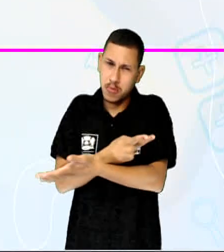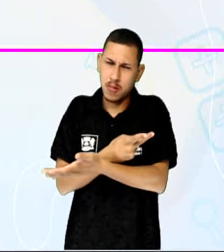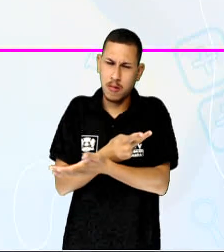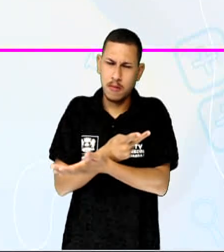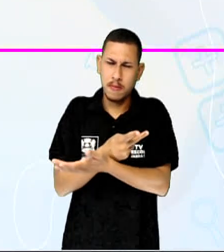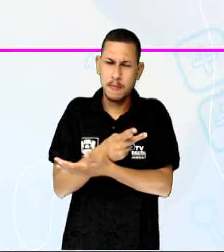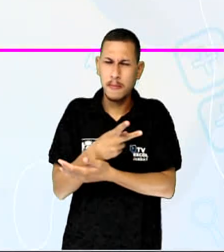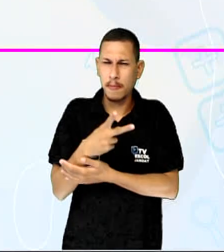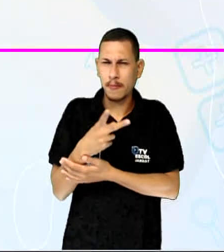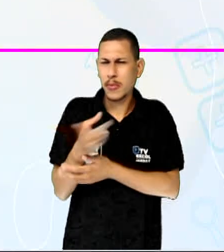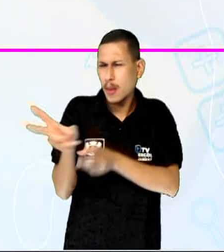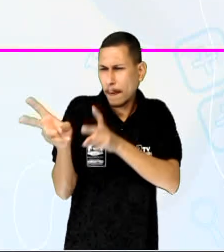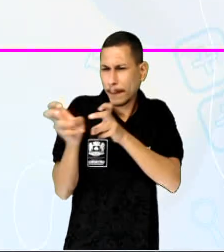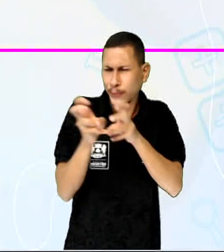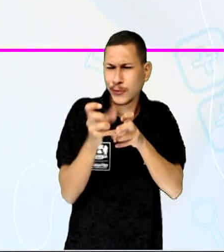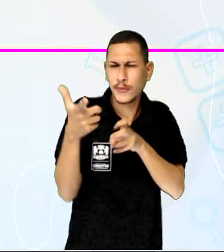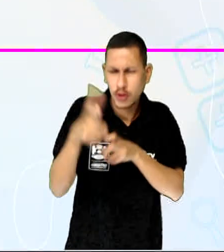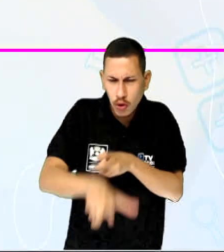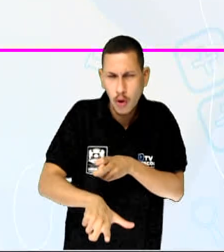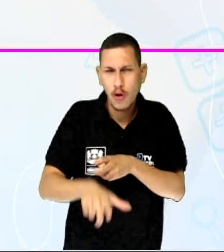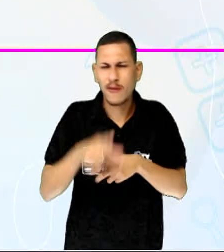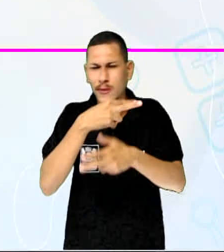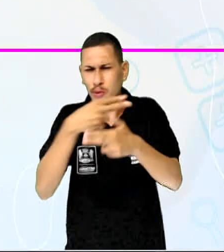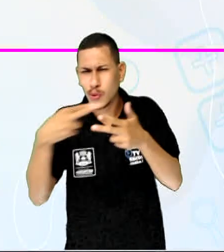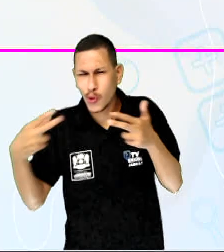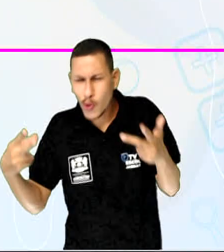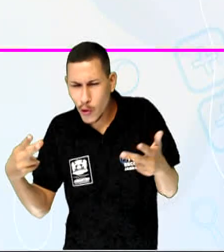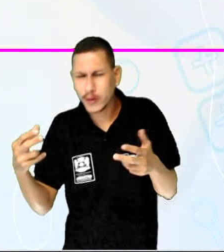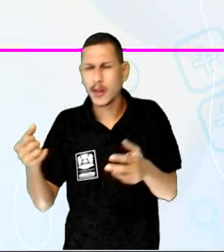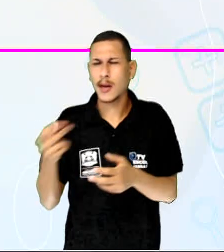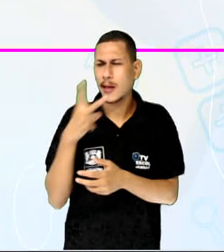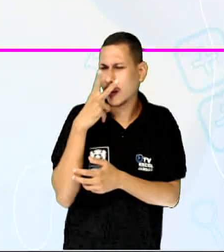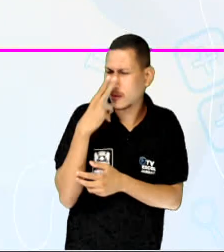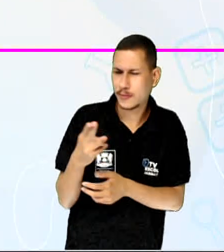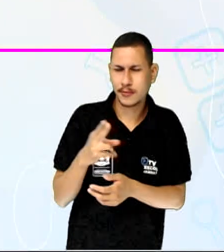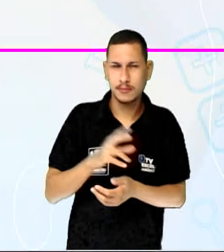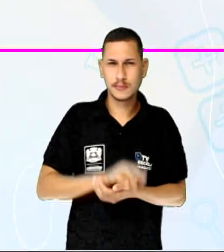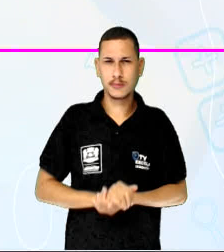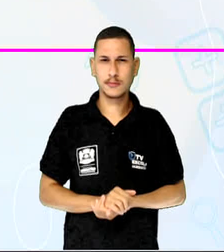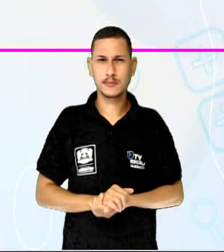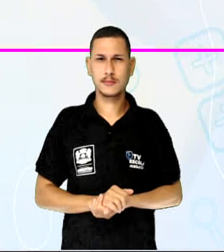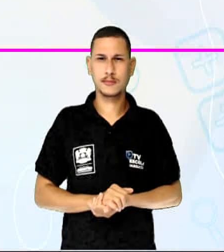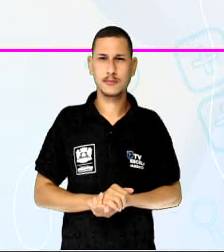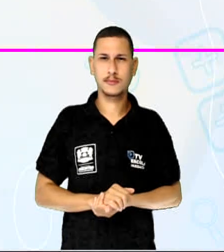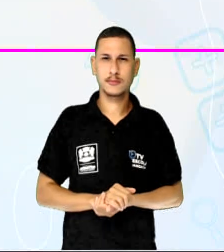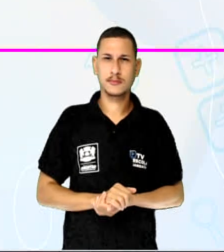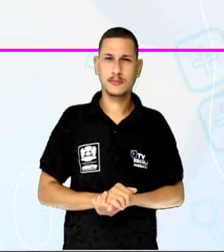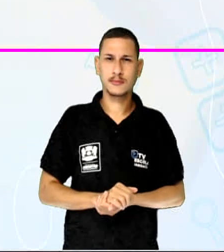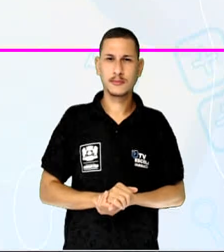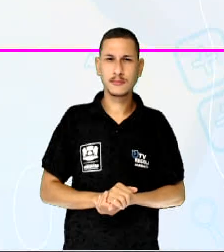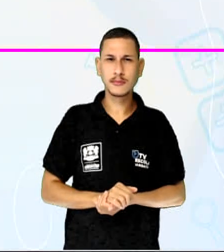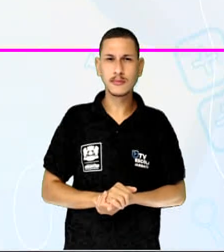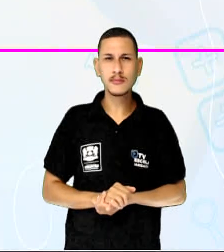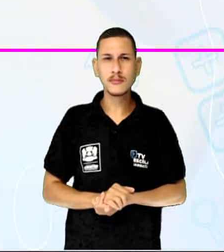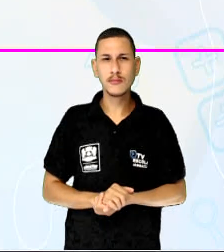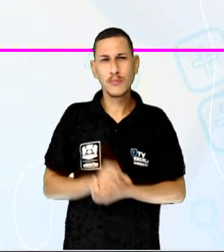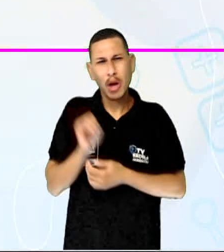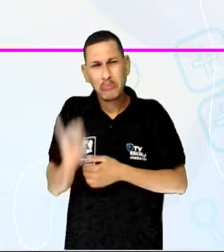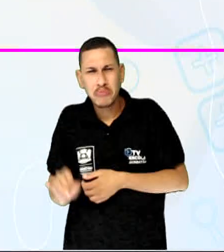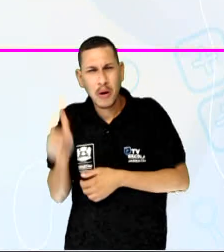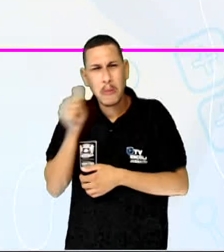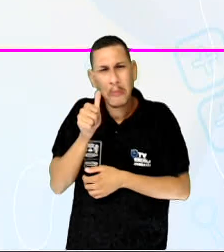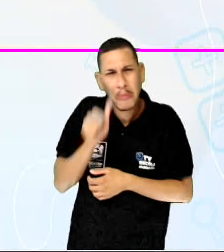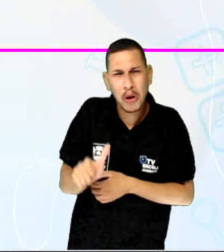Percebam mais uma vez que aí é uma situação totalmente hipotética, gente, de acontecer. If she didn't buy the